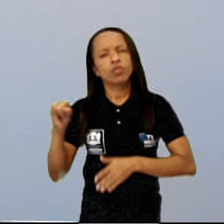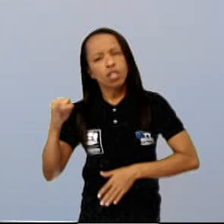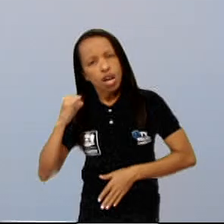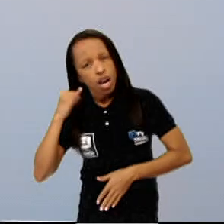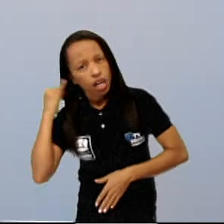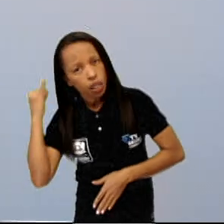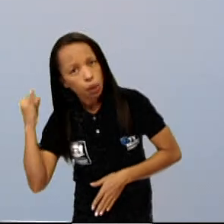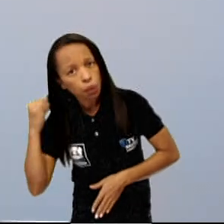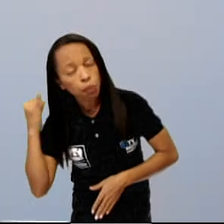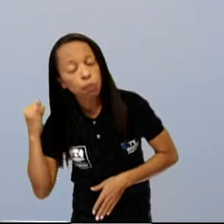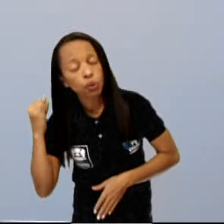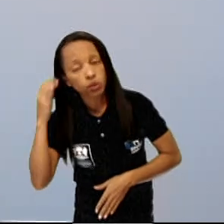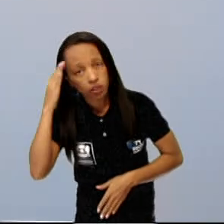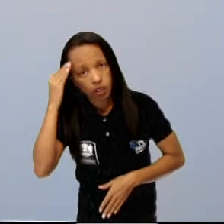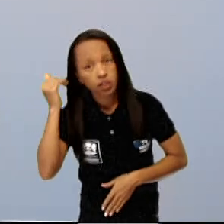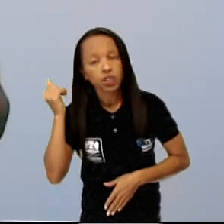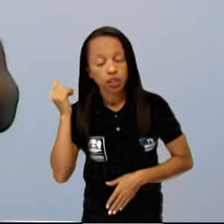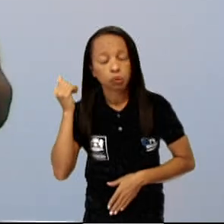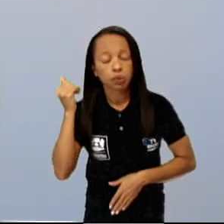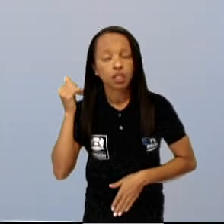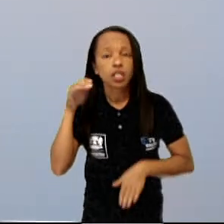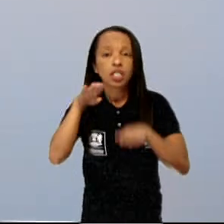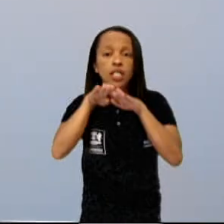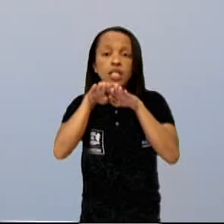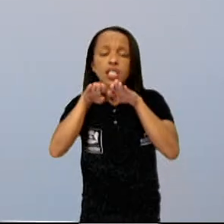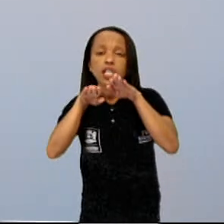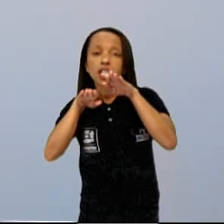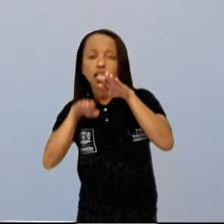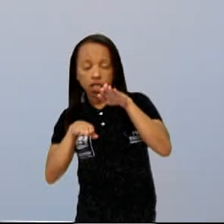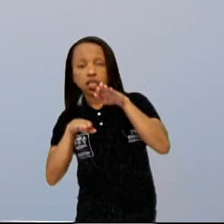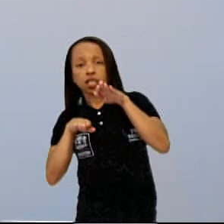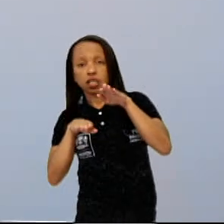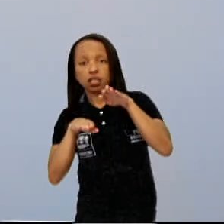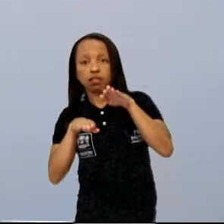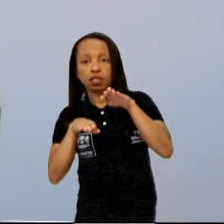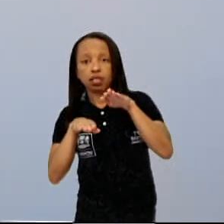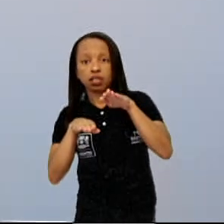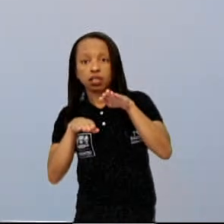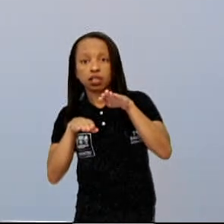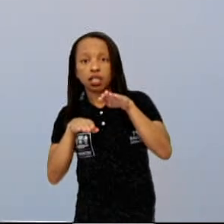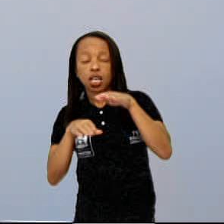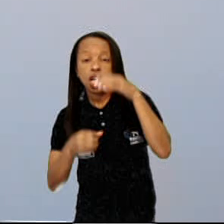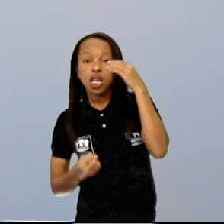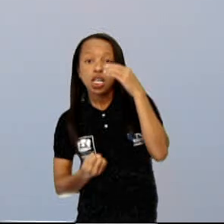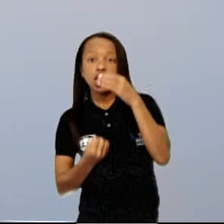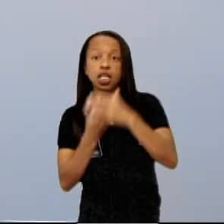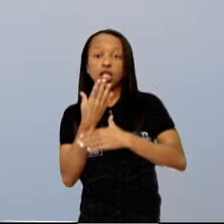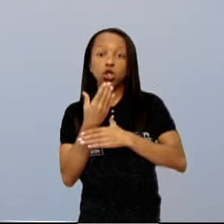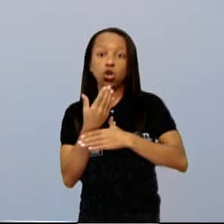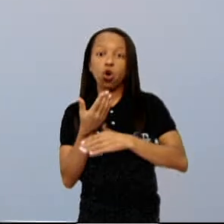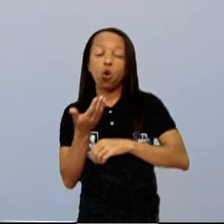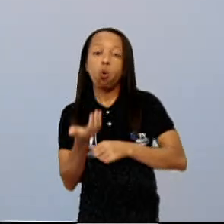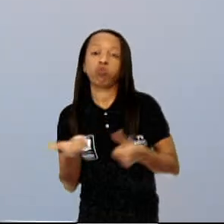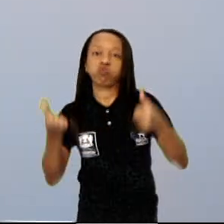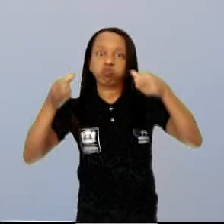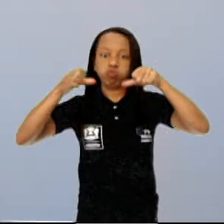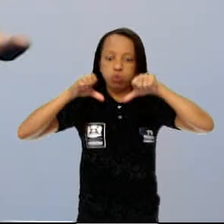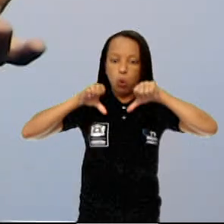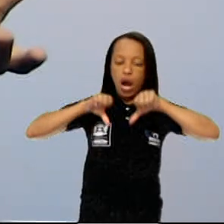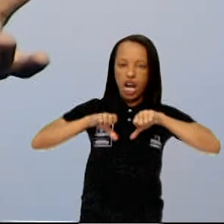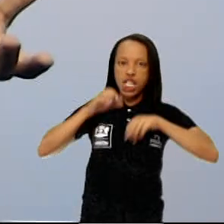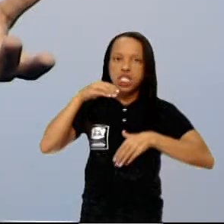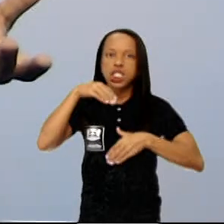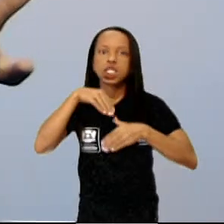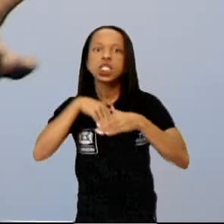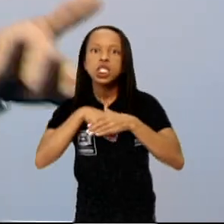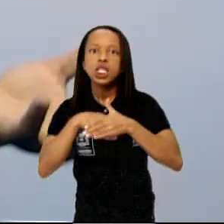colocar que essas desigualdades, elas acabaram gerando uma crise dentro da França, porque as pessoas